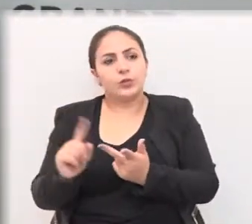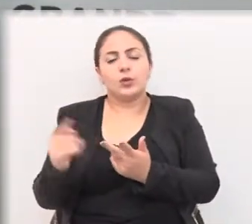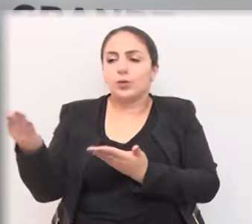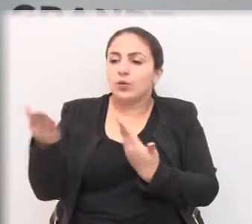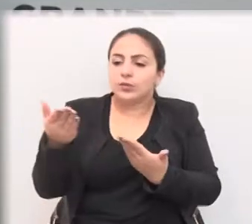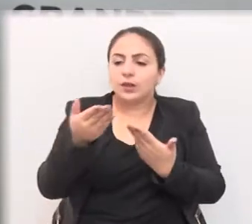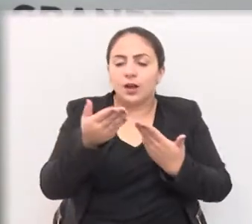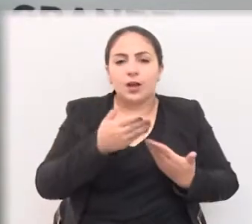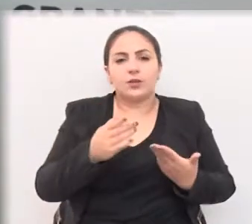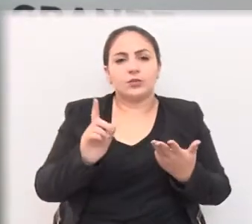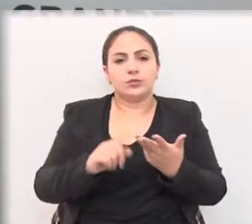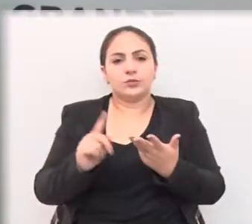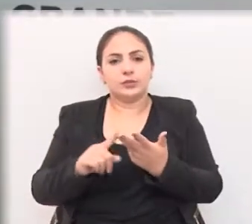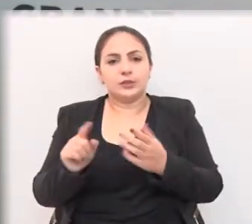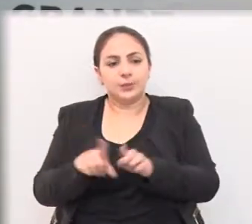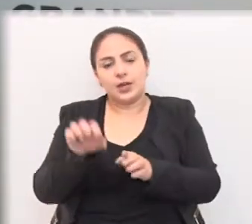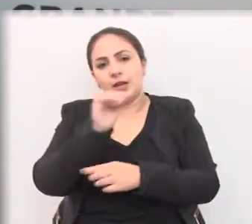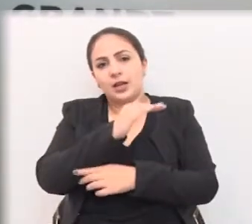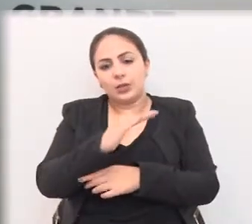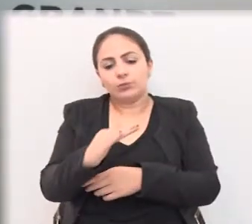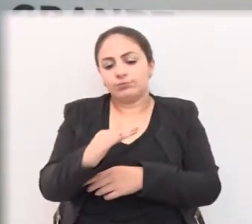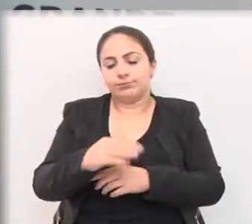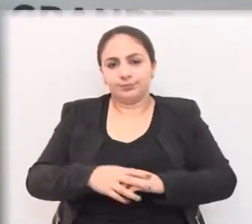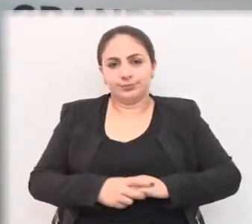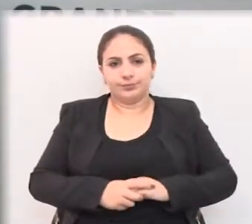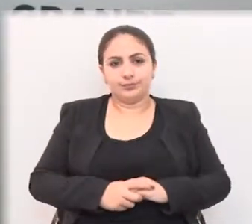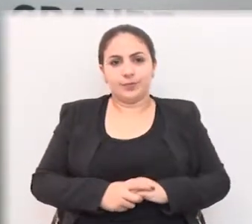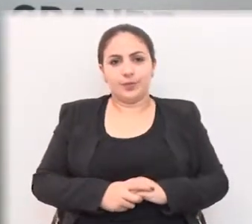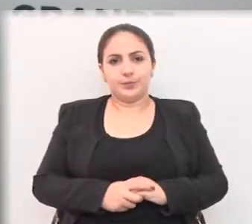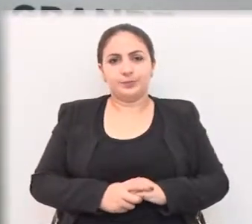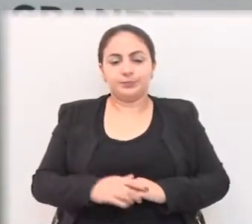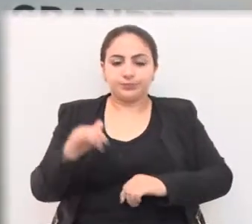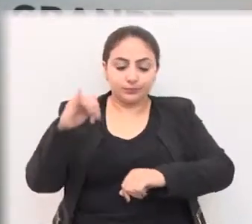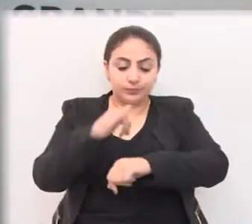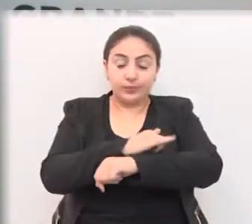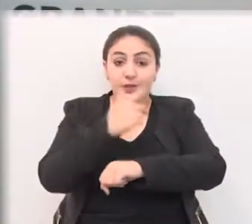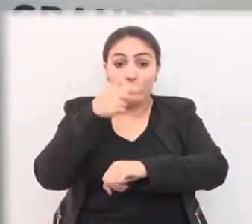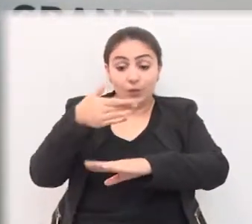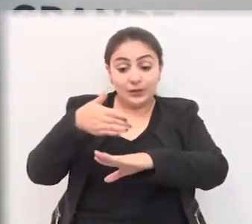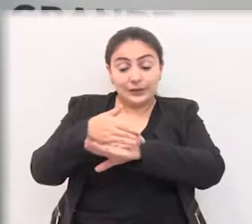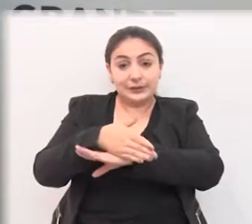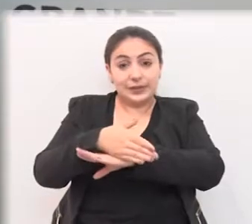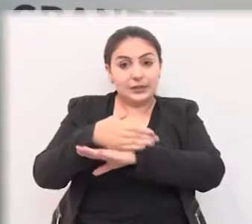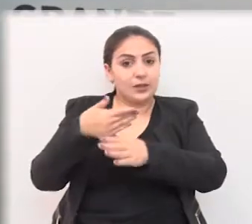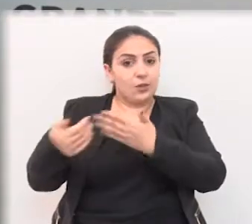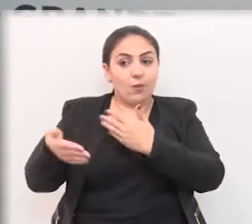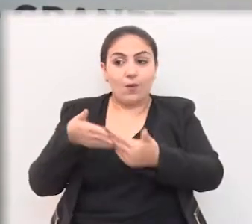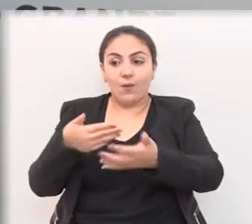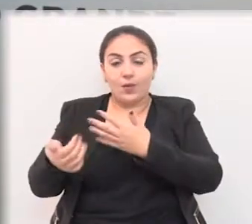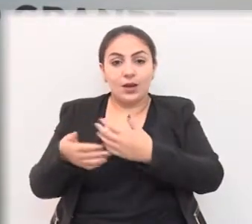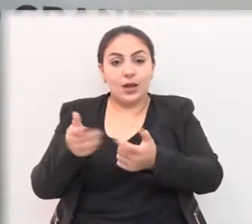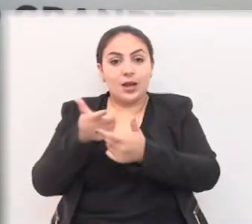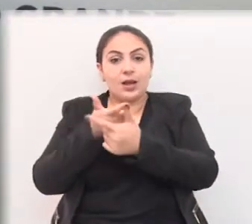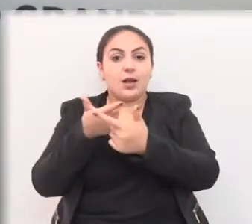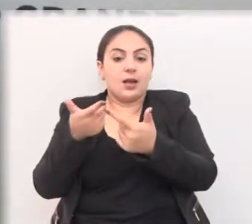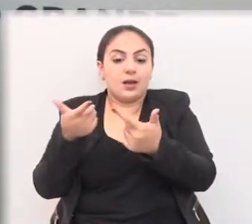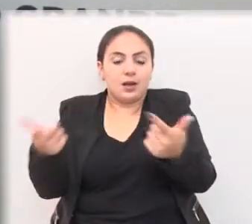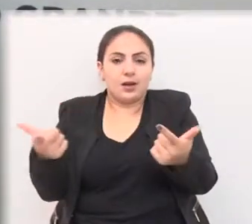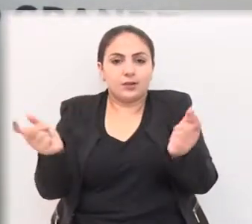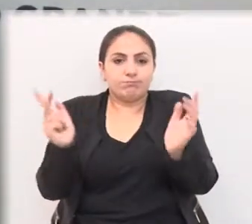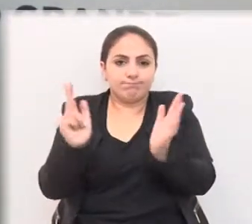seus convidados, através dos seus alunos, enfim. O aeroporto é a porta de entrada de qualquer